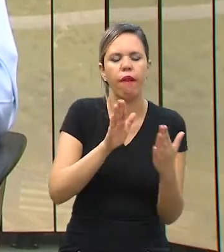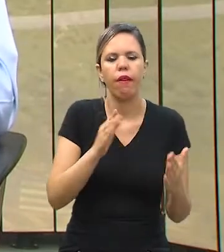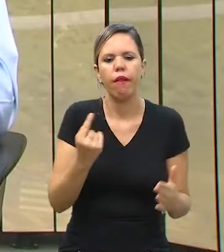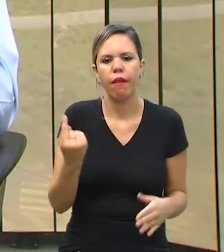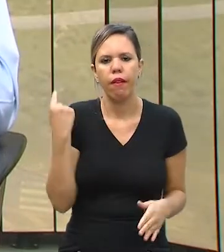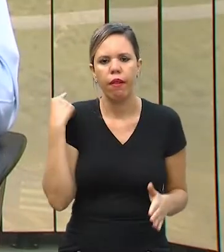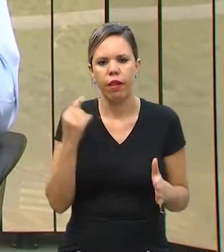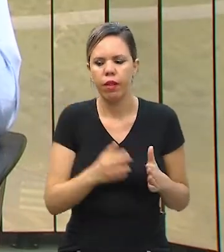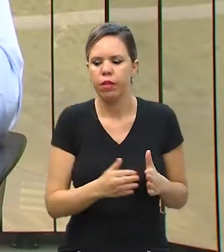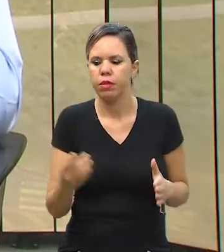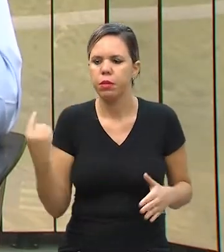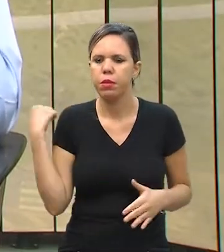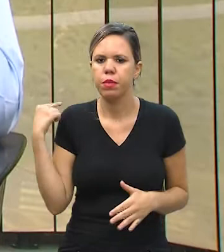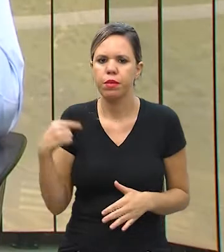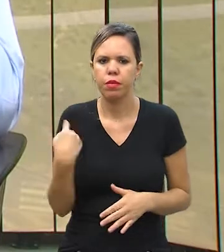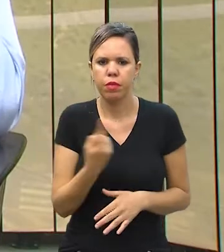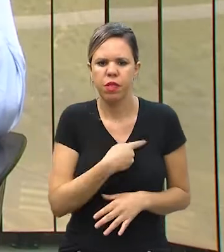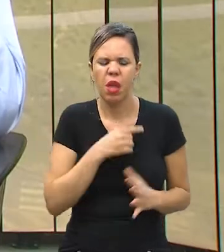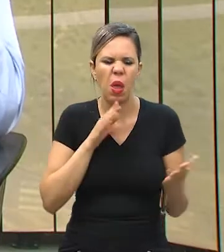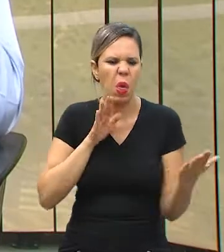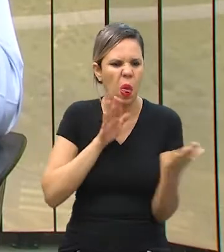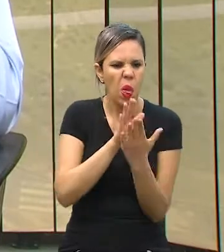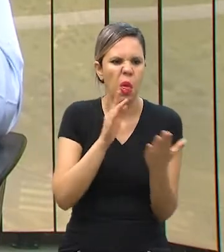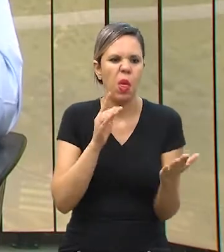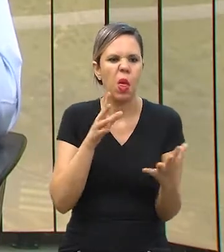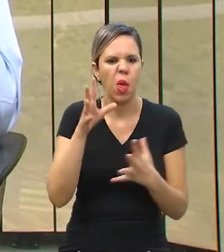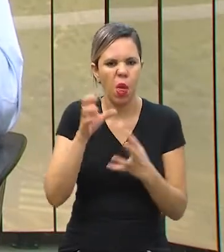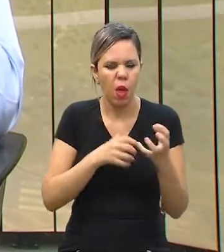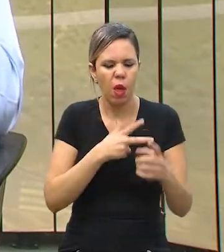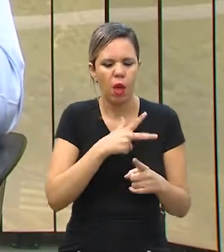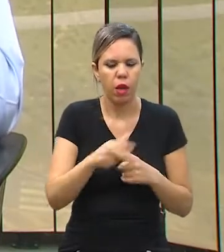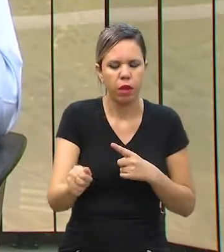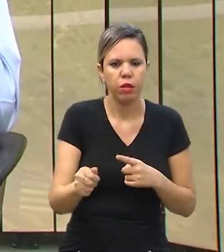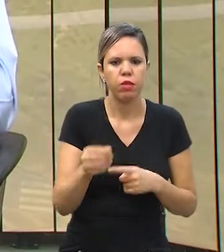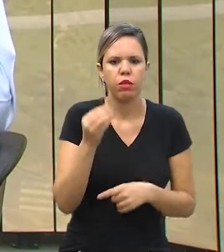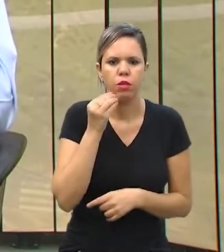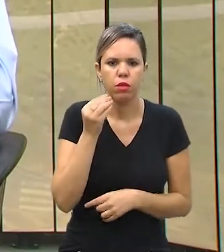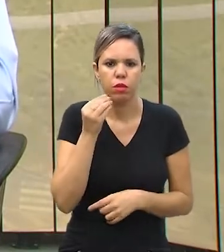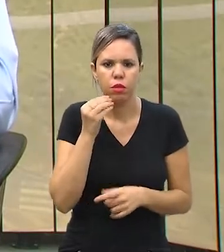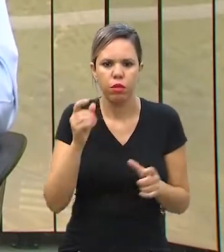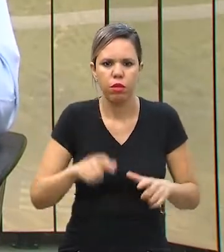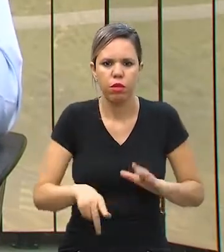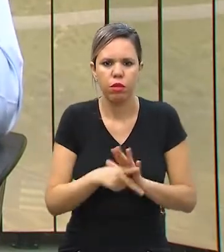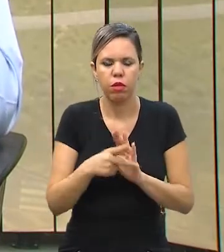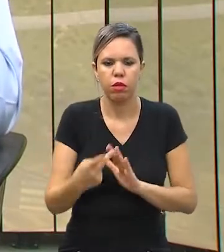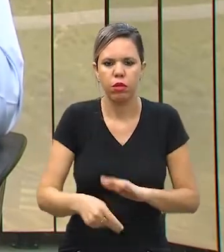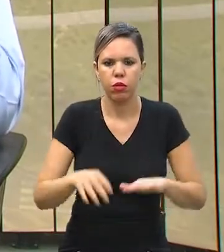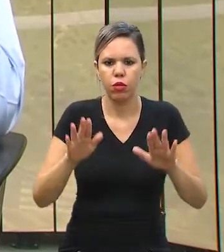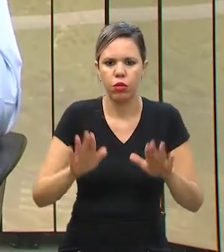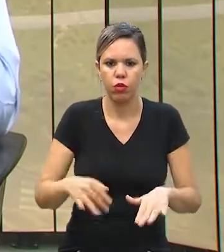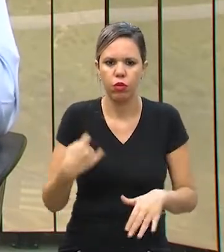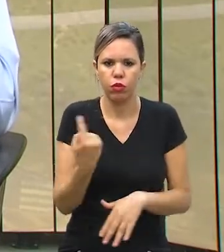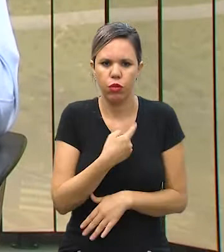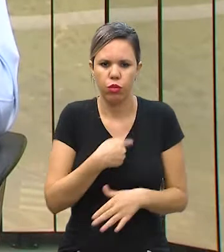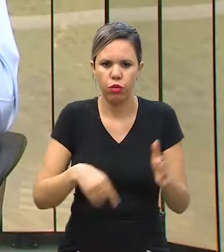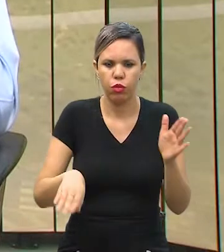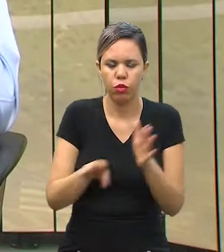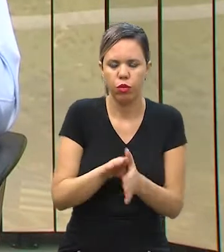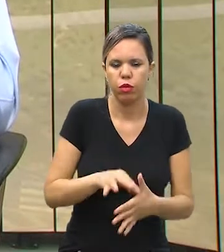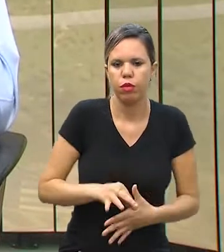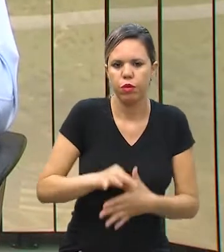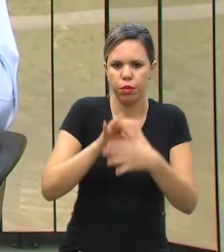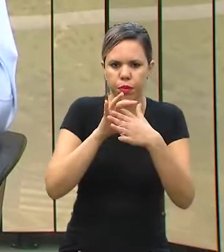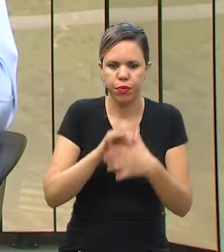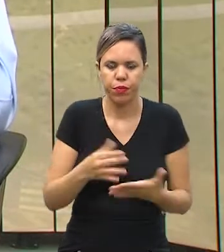naquela época, e a gente sempre batendo de frente, sempre ganhando espaço ali. E aí foi quando veio essa liderança,